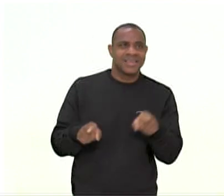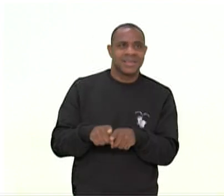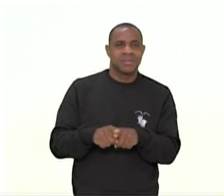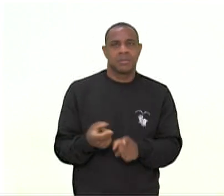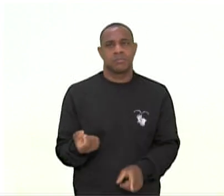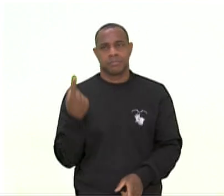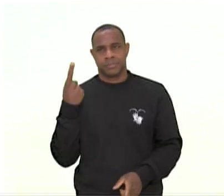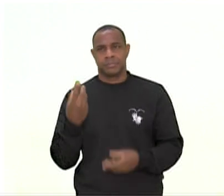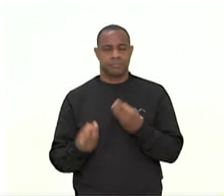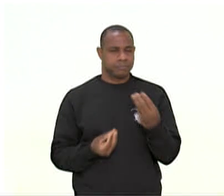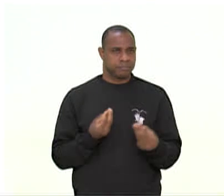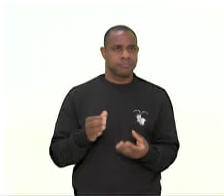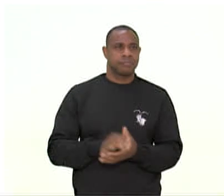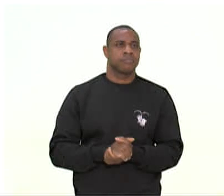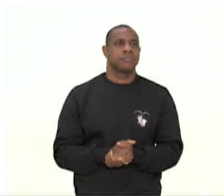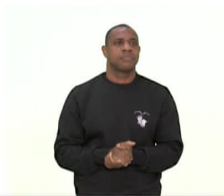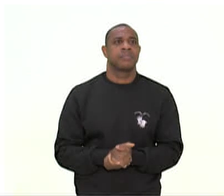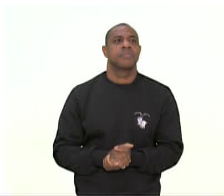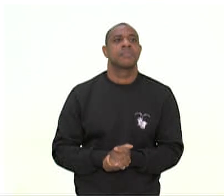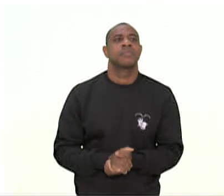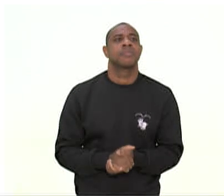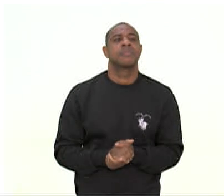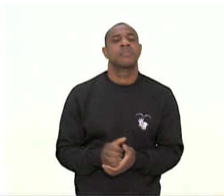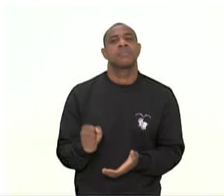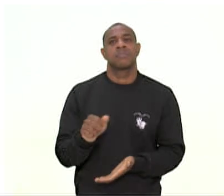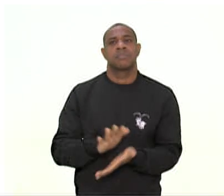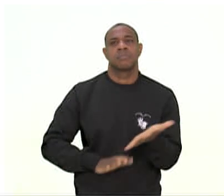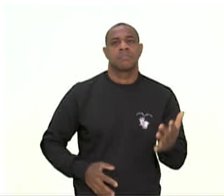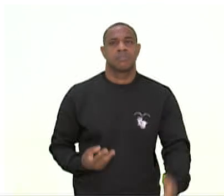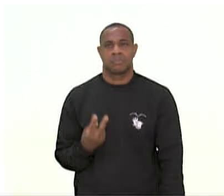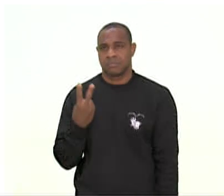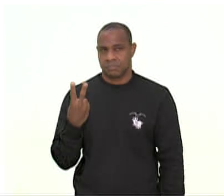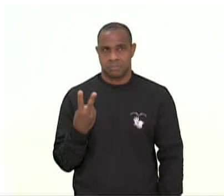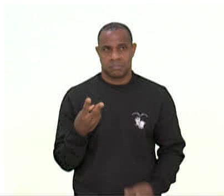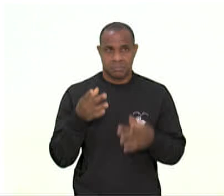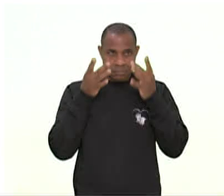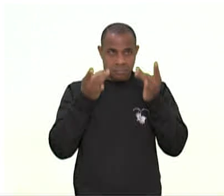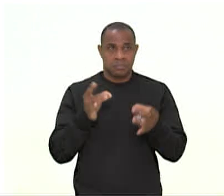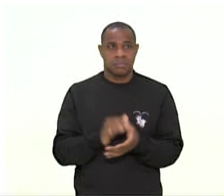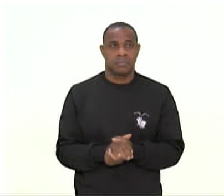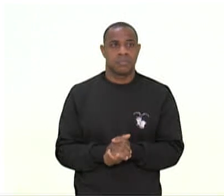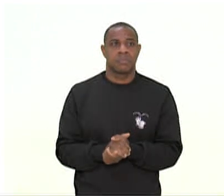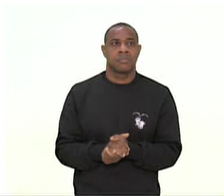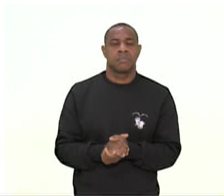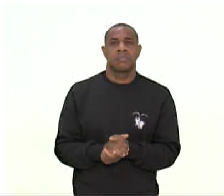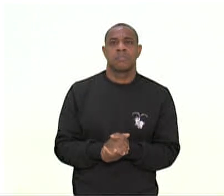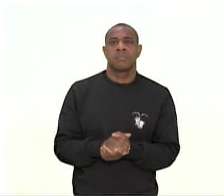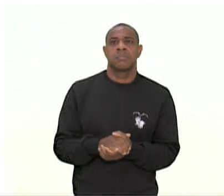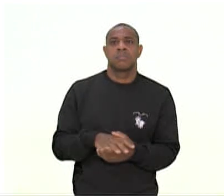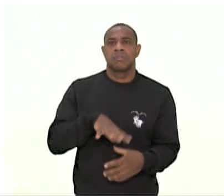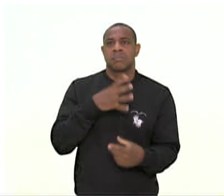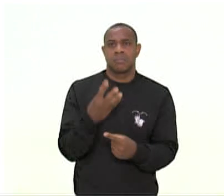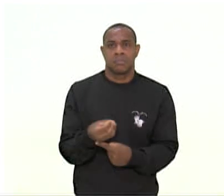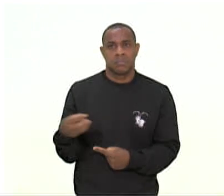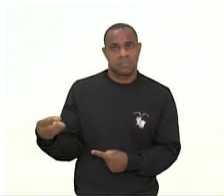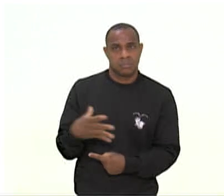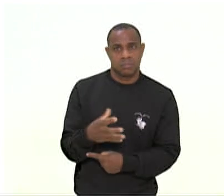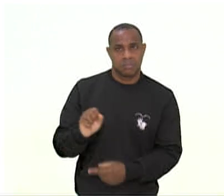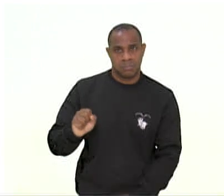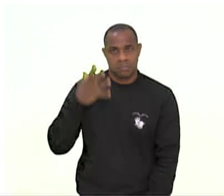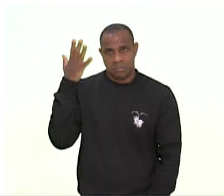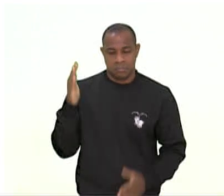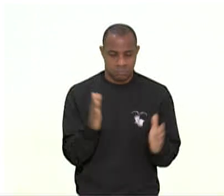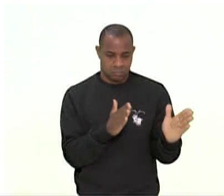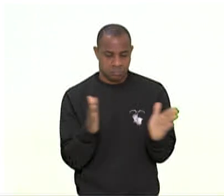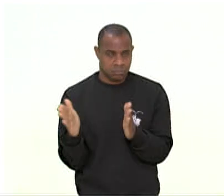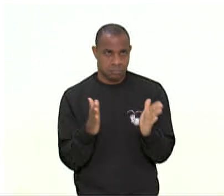estranhamento. Anotou? Então, vamos seguir. Atividade 2, preste atenção. A arte moderna aconteceu em um período